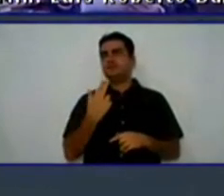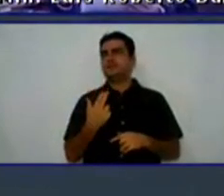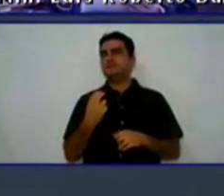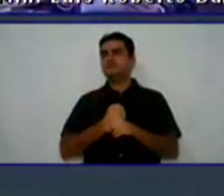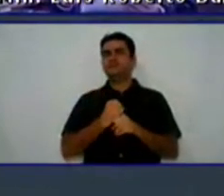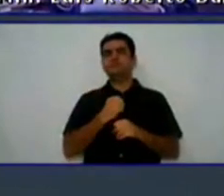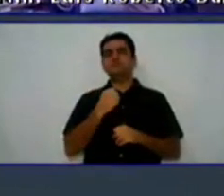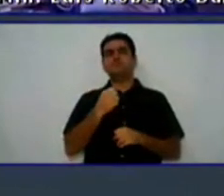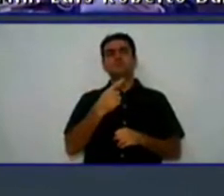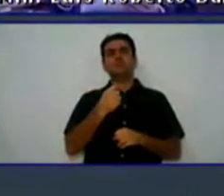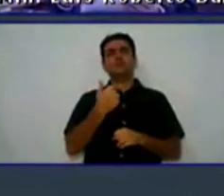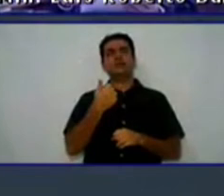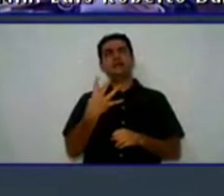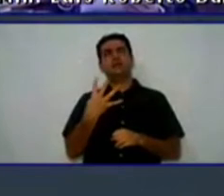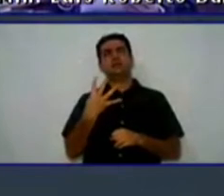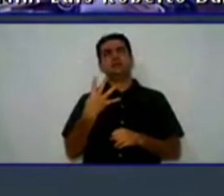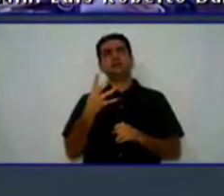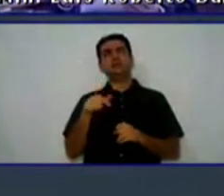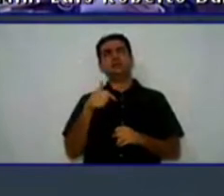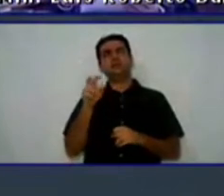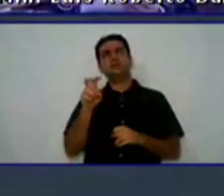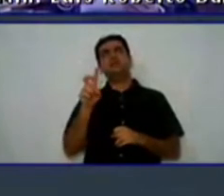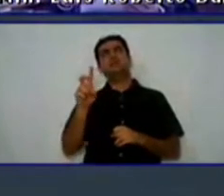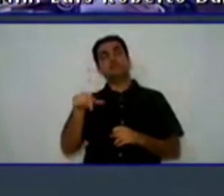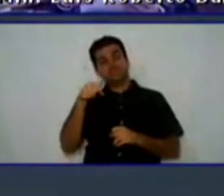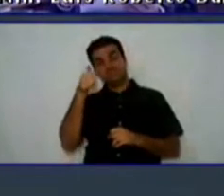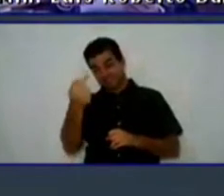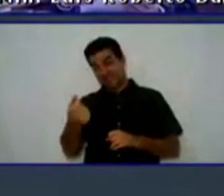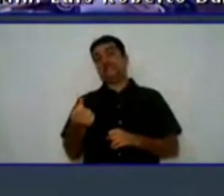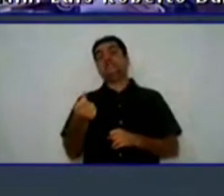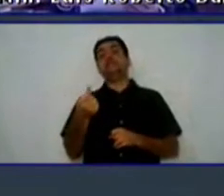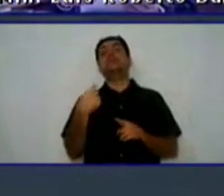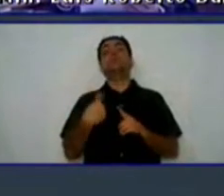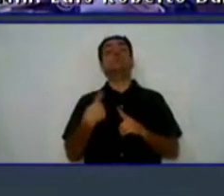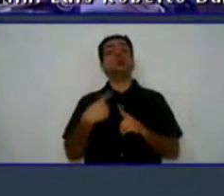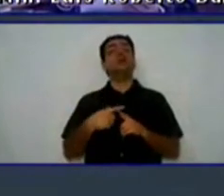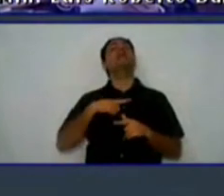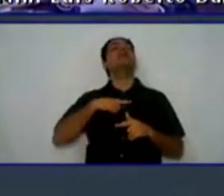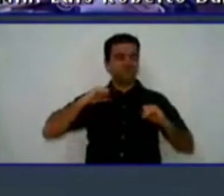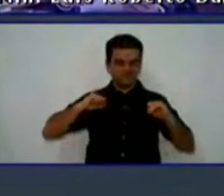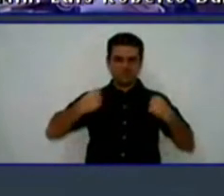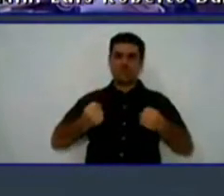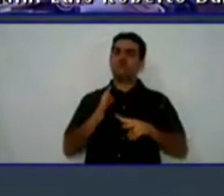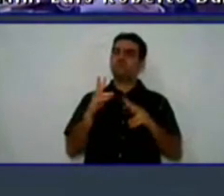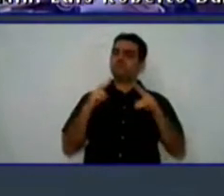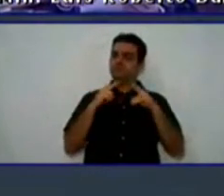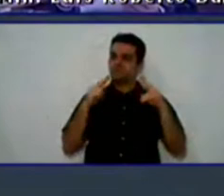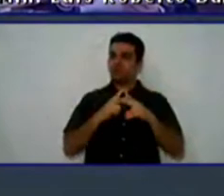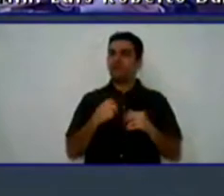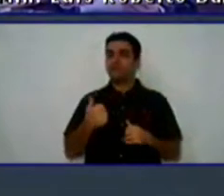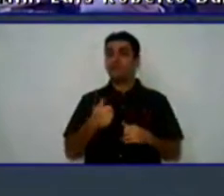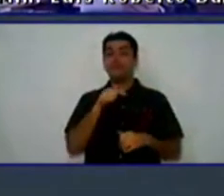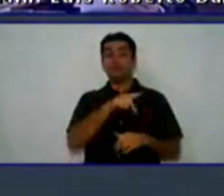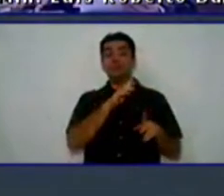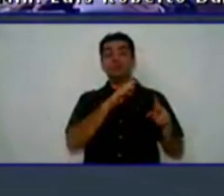anos de 2014, 15 e 16, justamente pelo trabalho do sistema de logística virtual. A